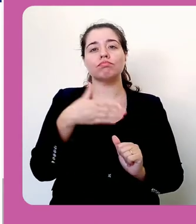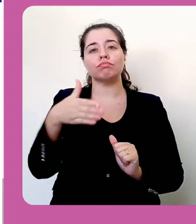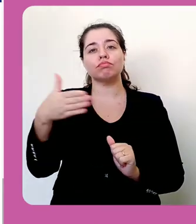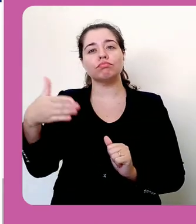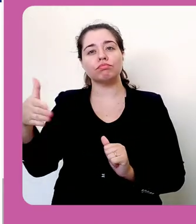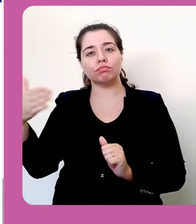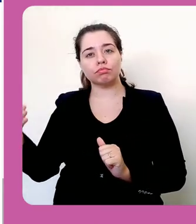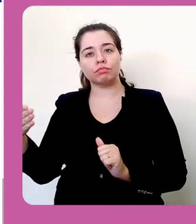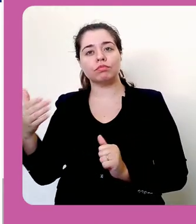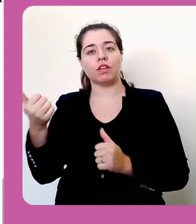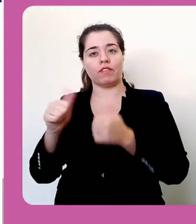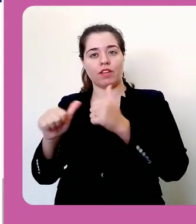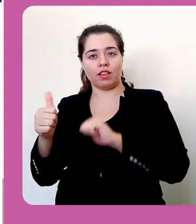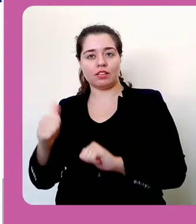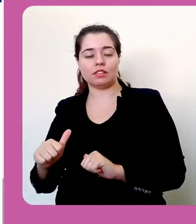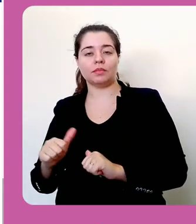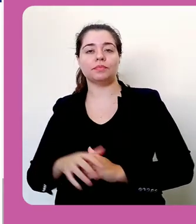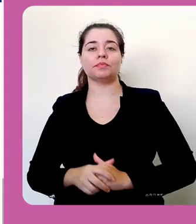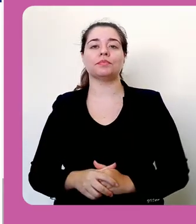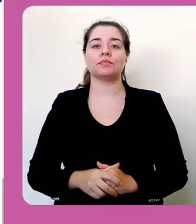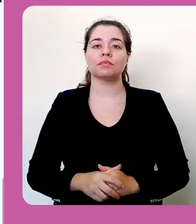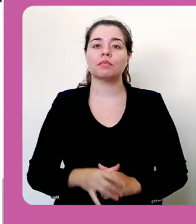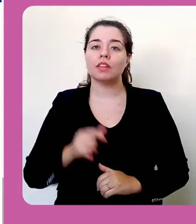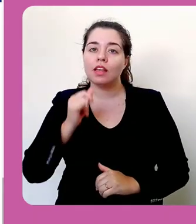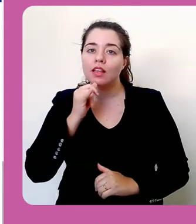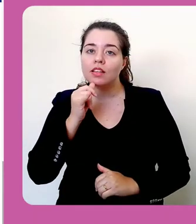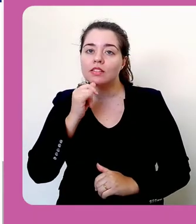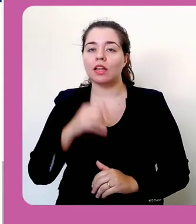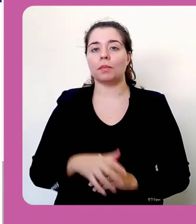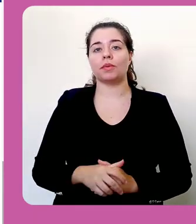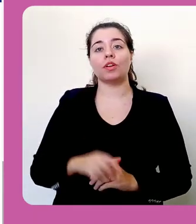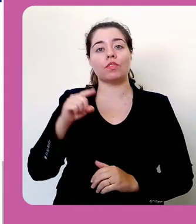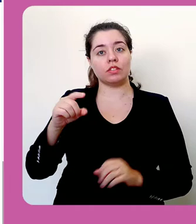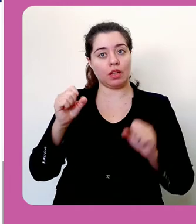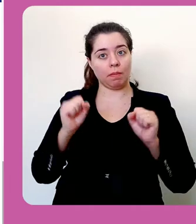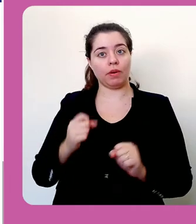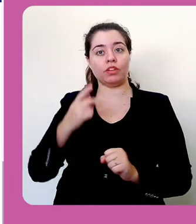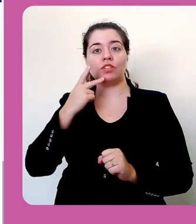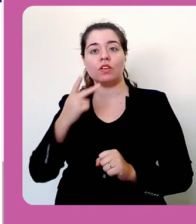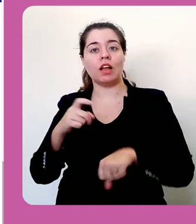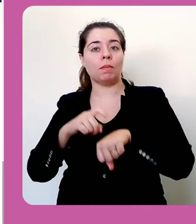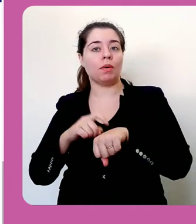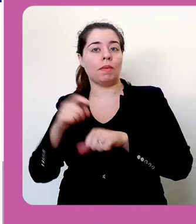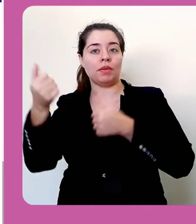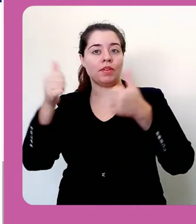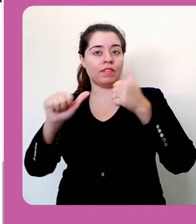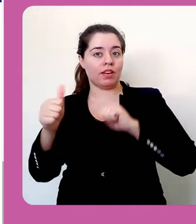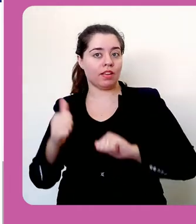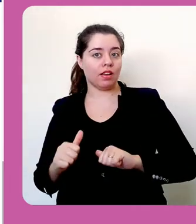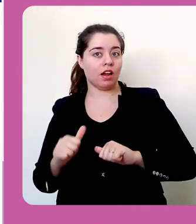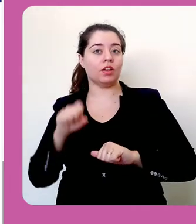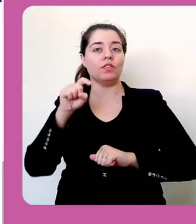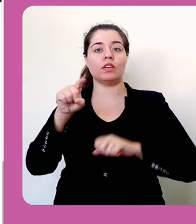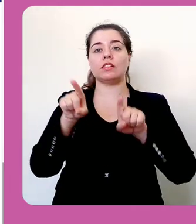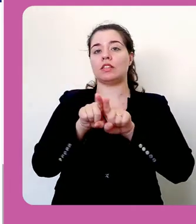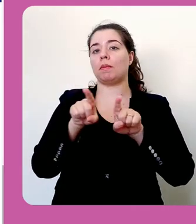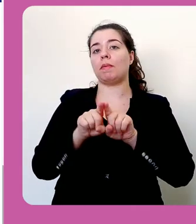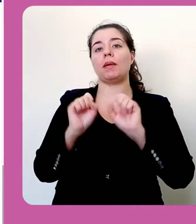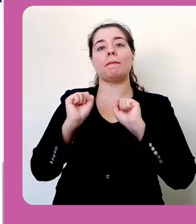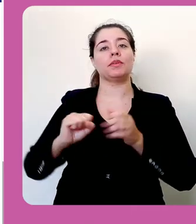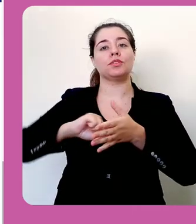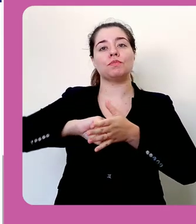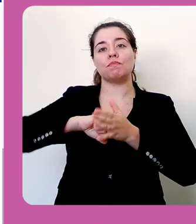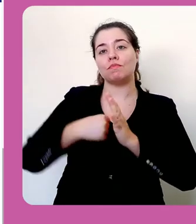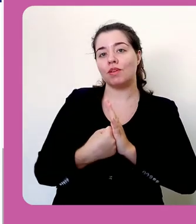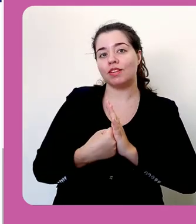bloquear o envio das atividades para o aluno. Tá? Isso aqui, o fluxo de avaliação, eu vou mostrar rapidamente